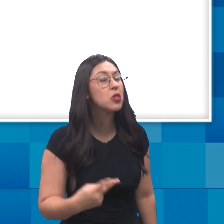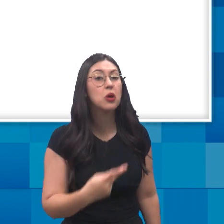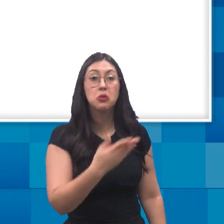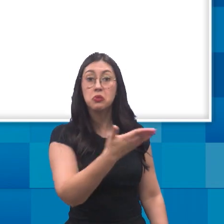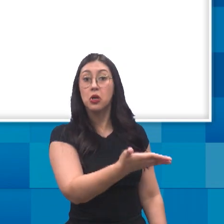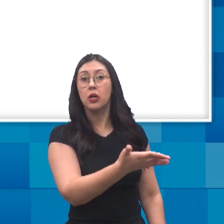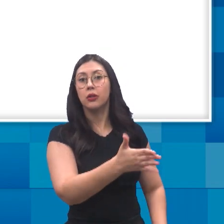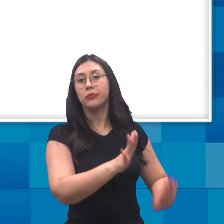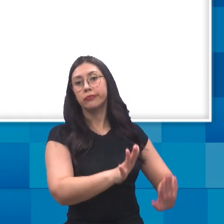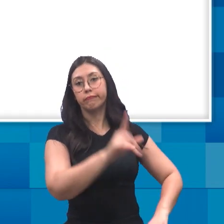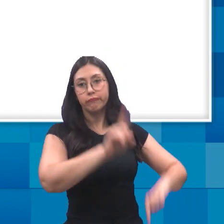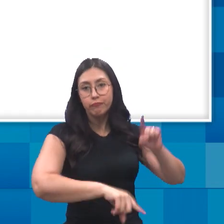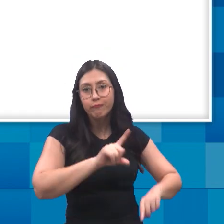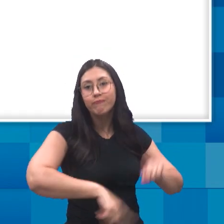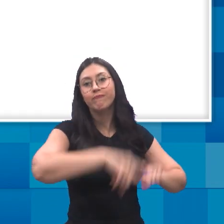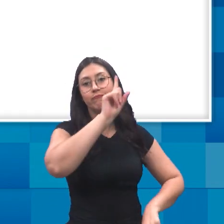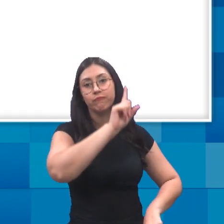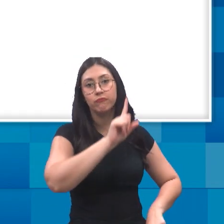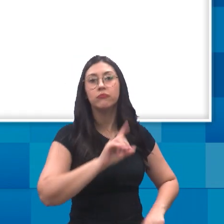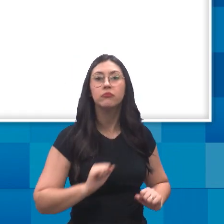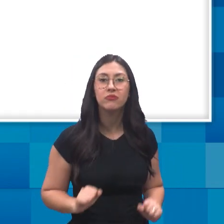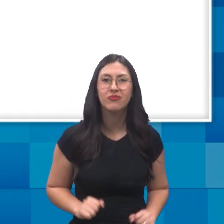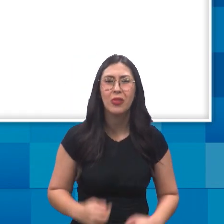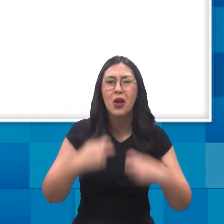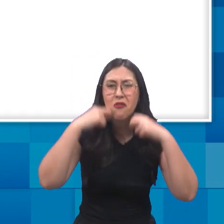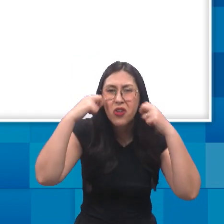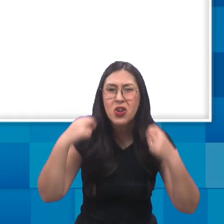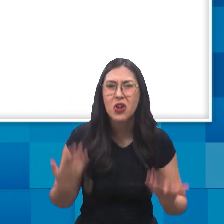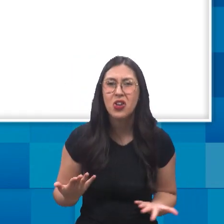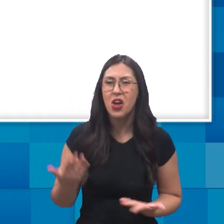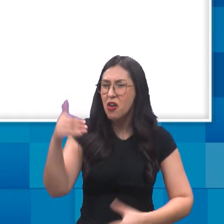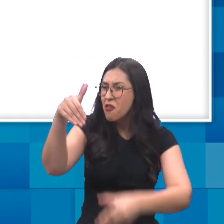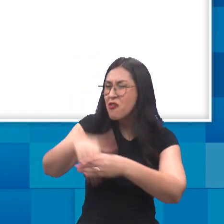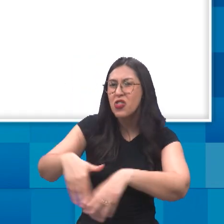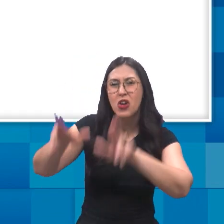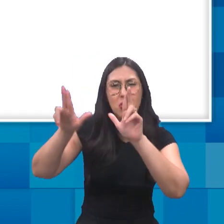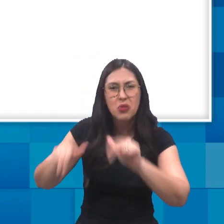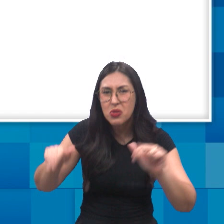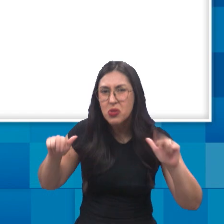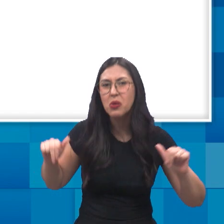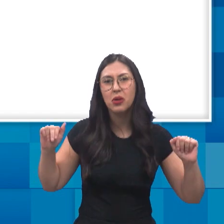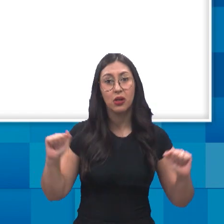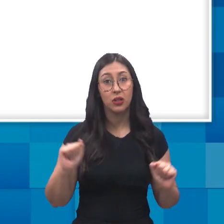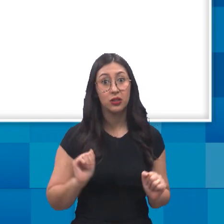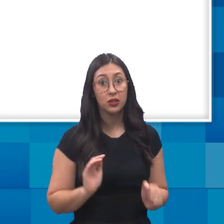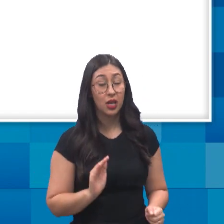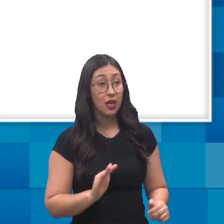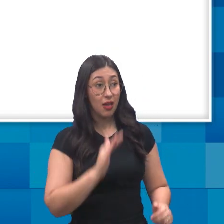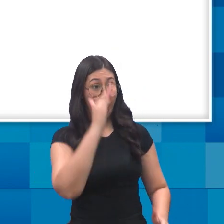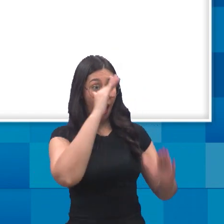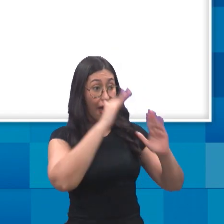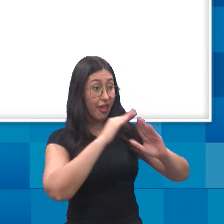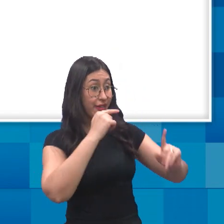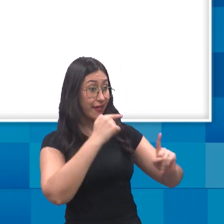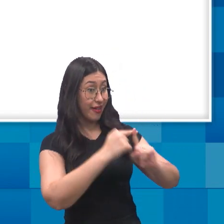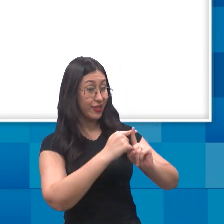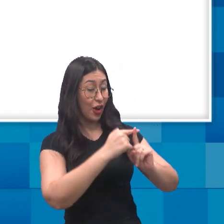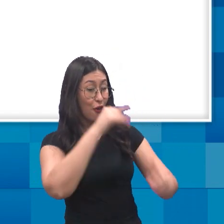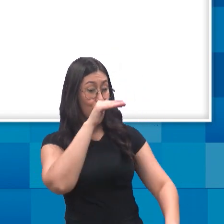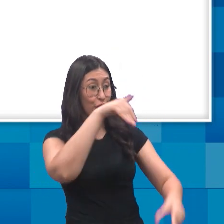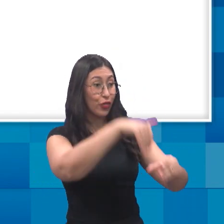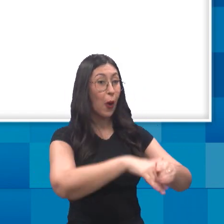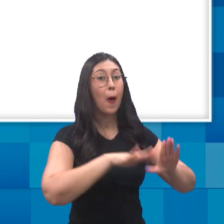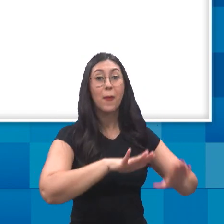eu prefiro não citá-lo. Vergonhoso, nunca mais tem meu voto. Recebeu o voto da igreja e traiu a fé. O